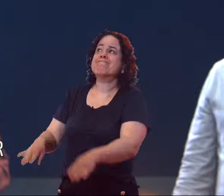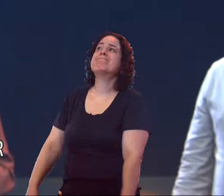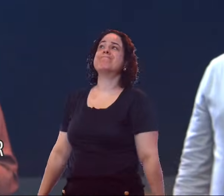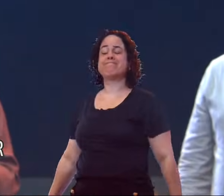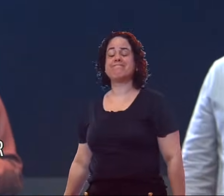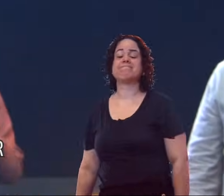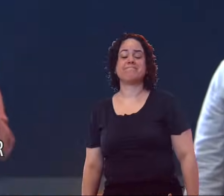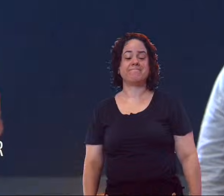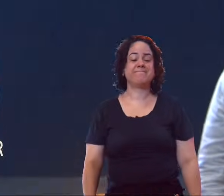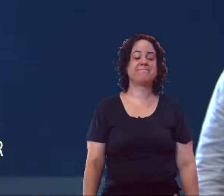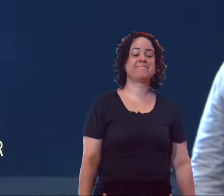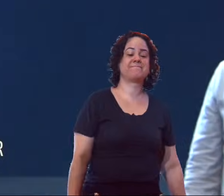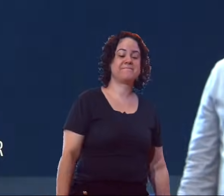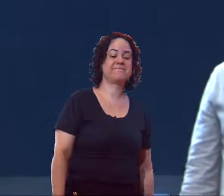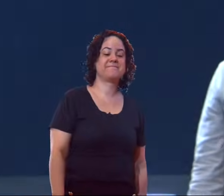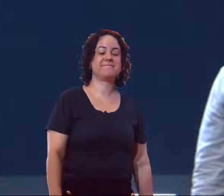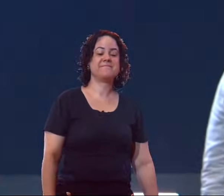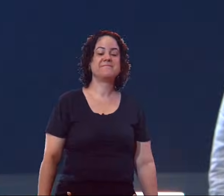Senhor.